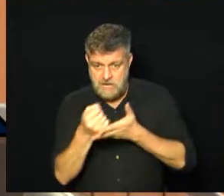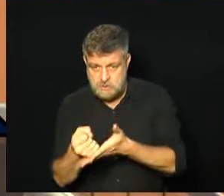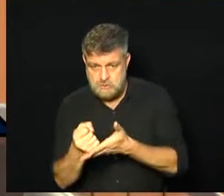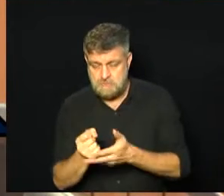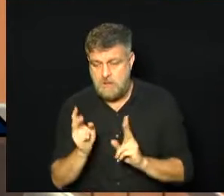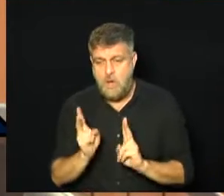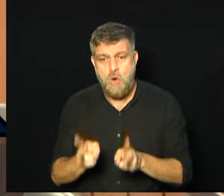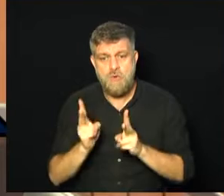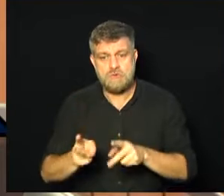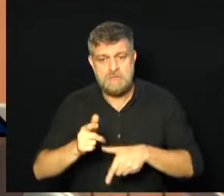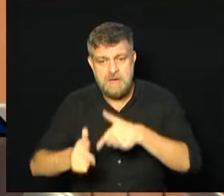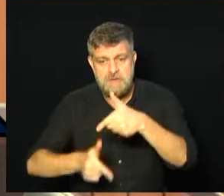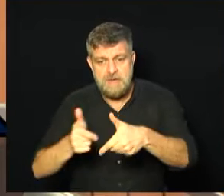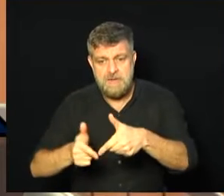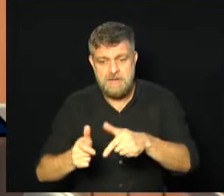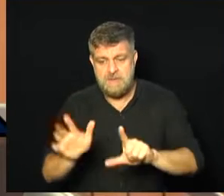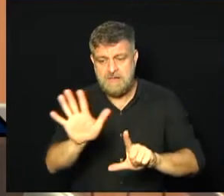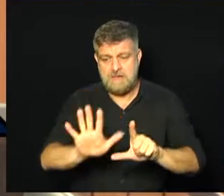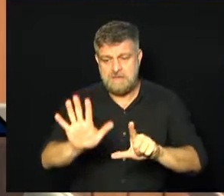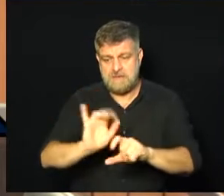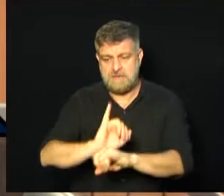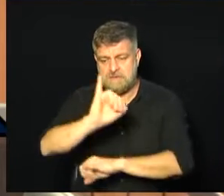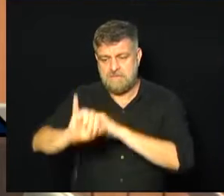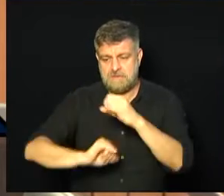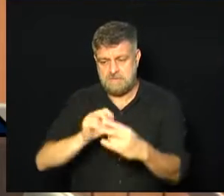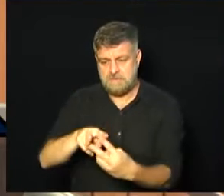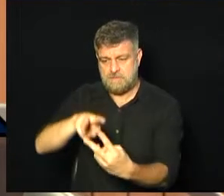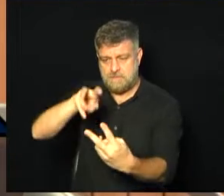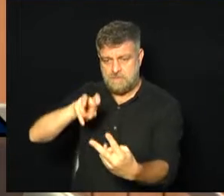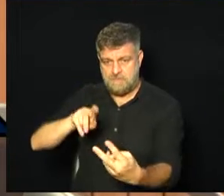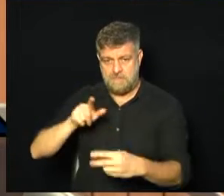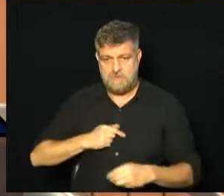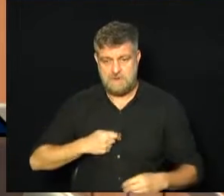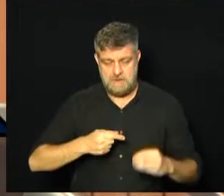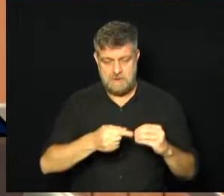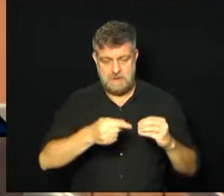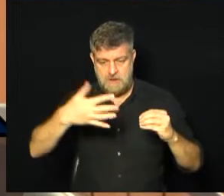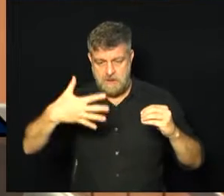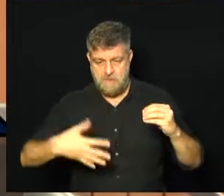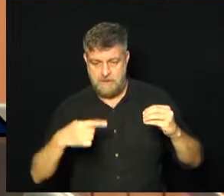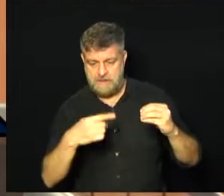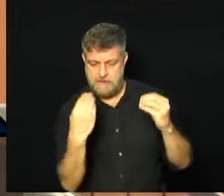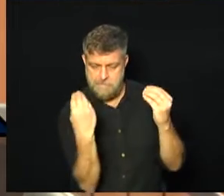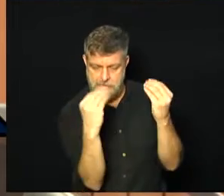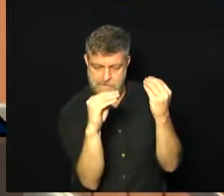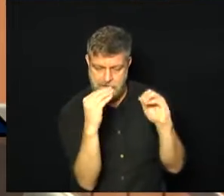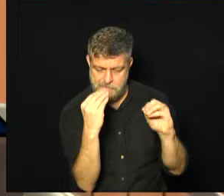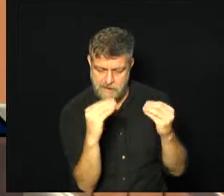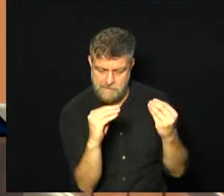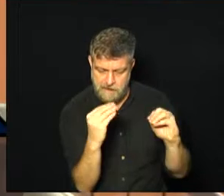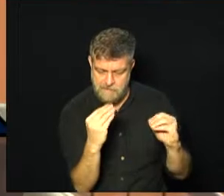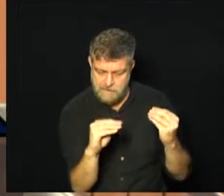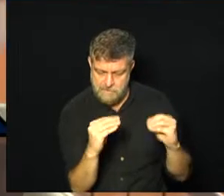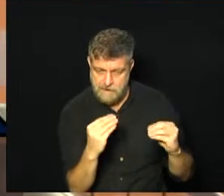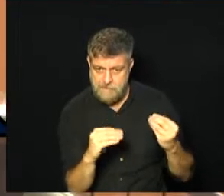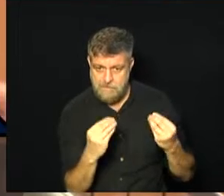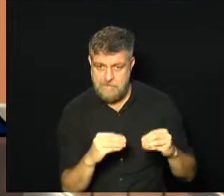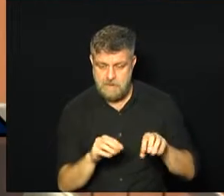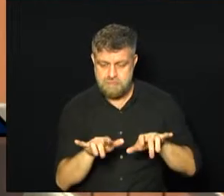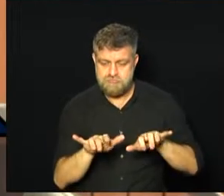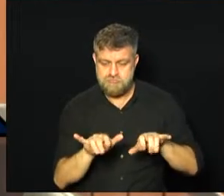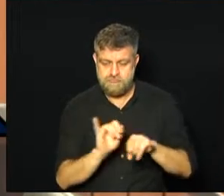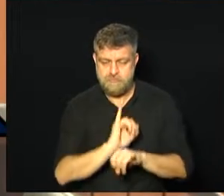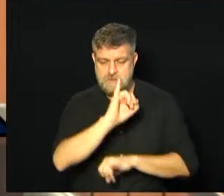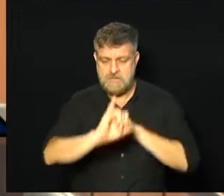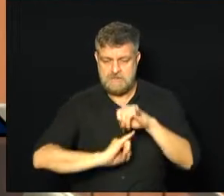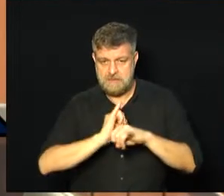literárias virtualmente, abrigando as publicações no blog que manteve organizado. Bom, então é com